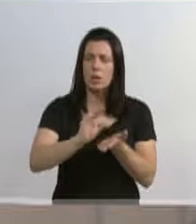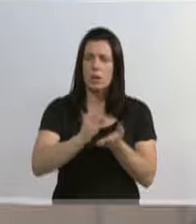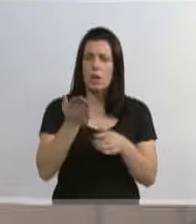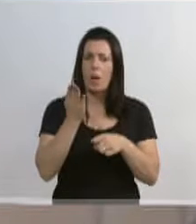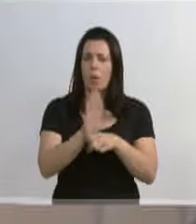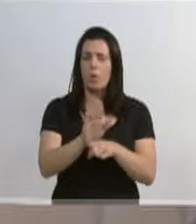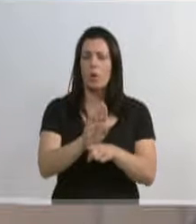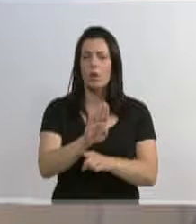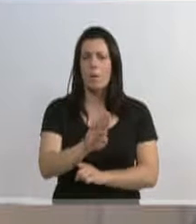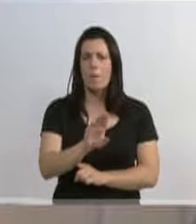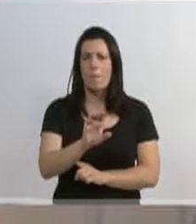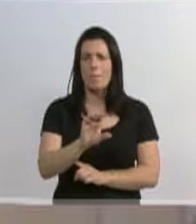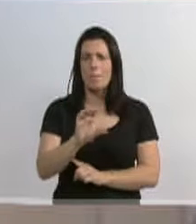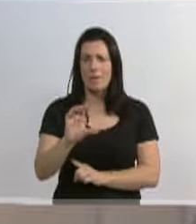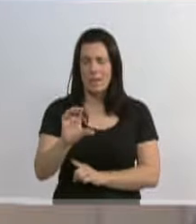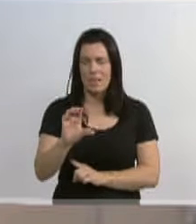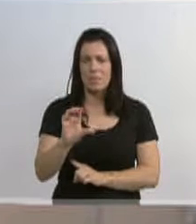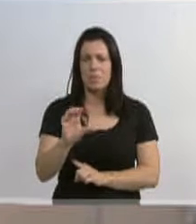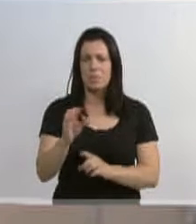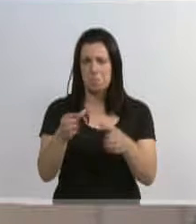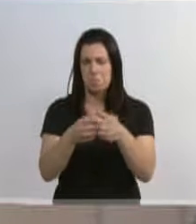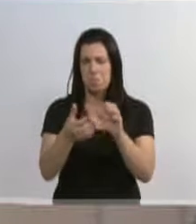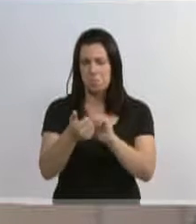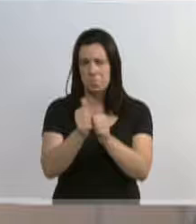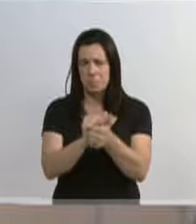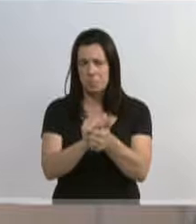Beck Blumenau Esporte Clube,